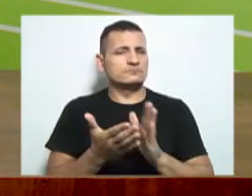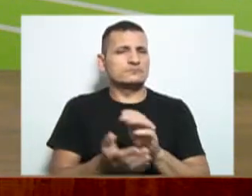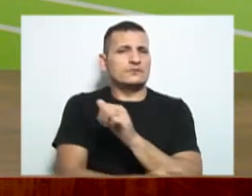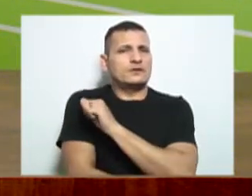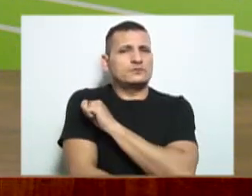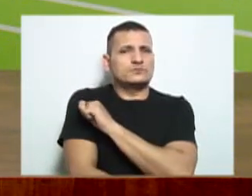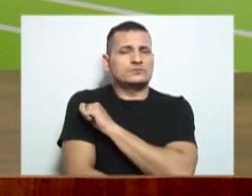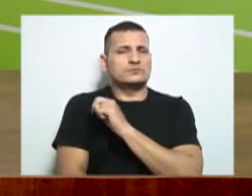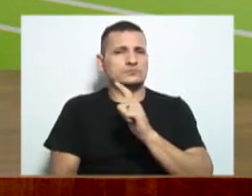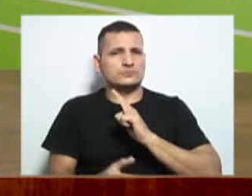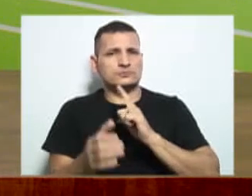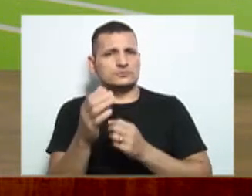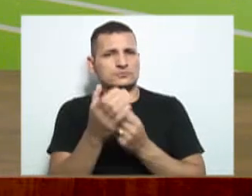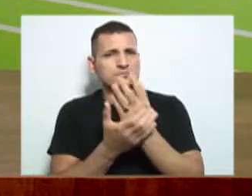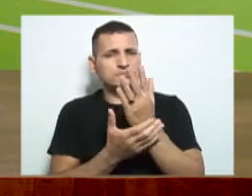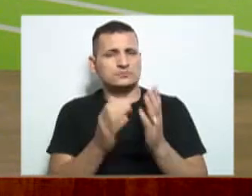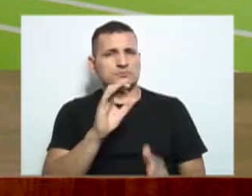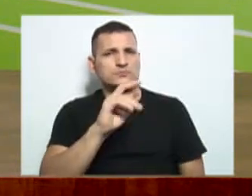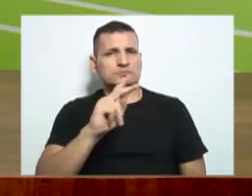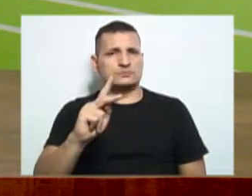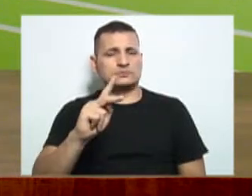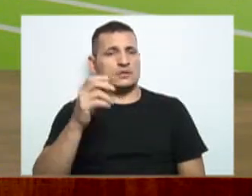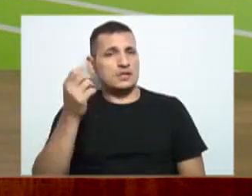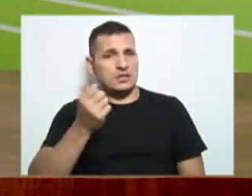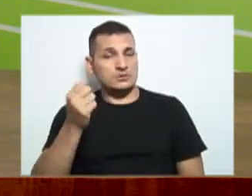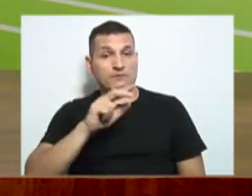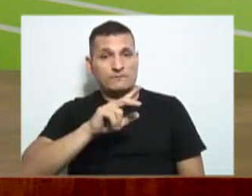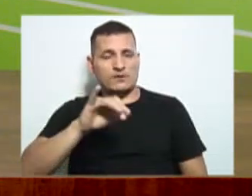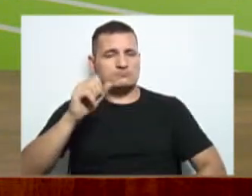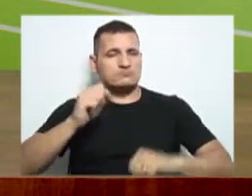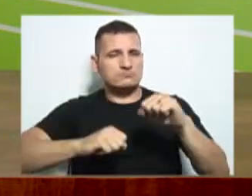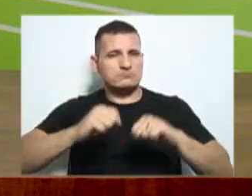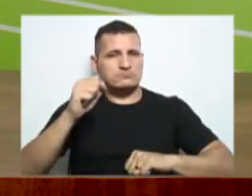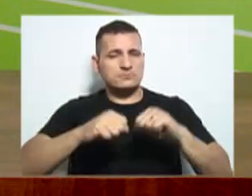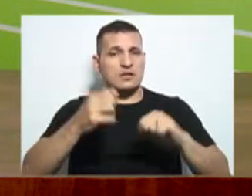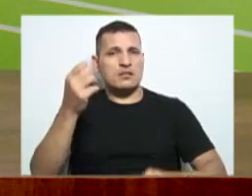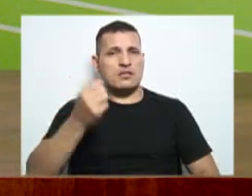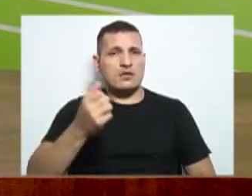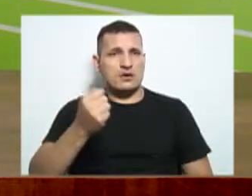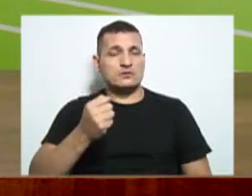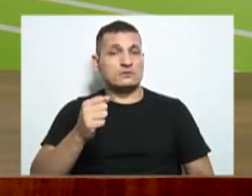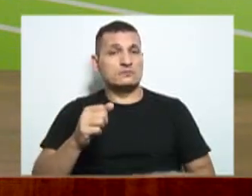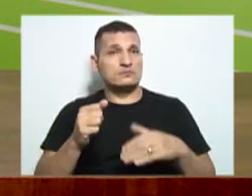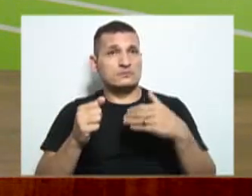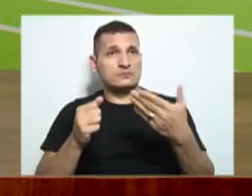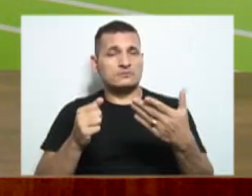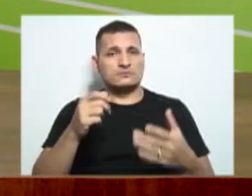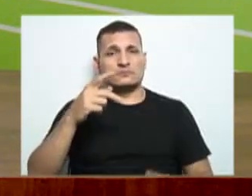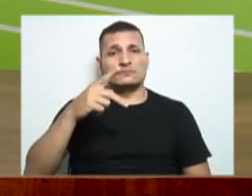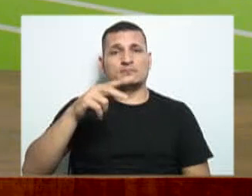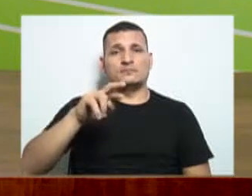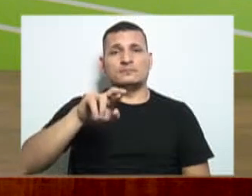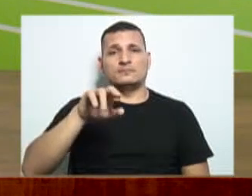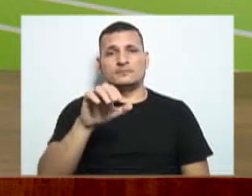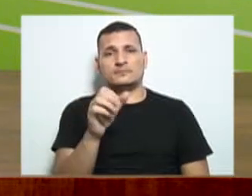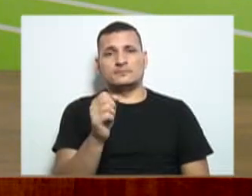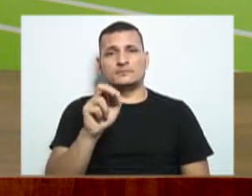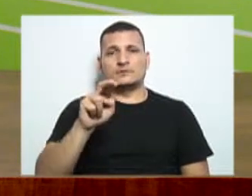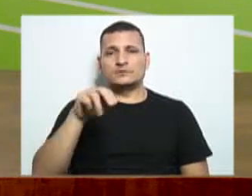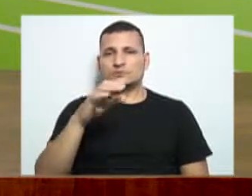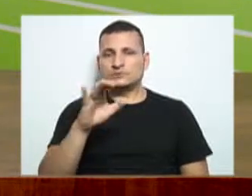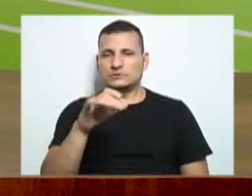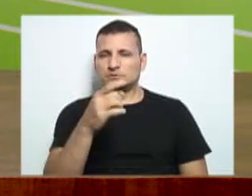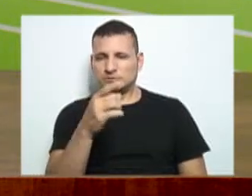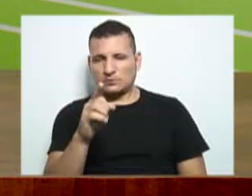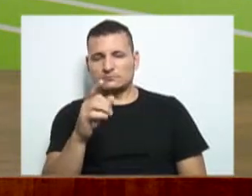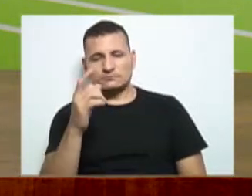uma cooperativa de leite, vão industrializar o leite. Então, a alíquota de presunção de lucro, ou seja, vão ter de